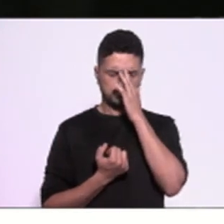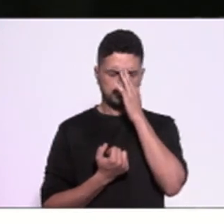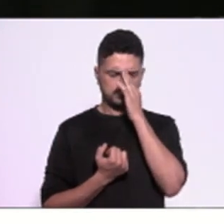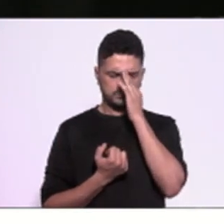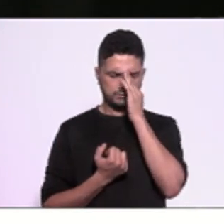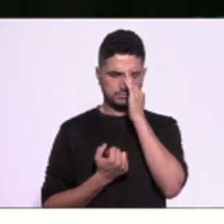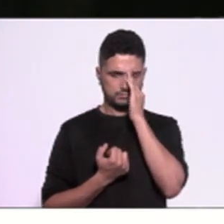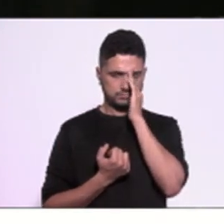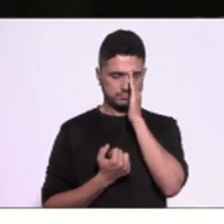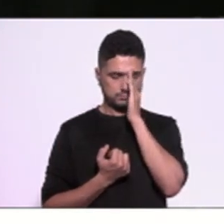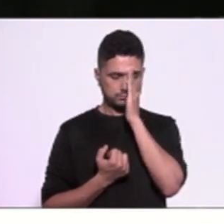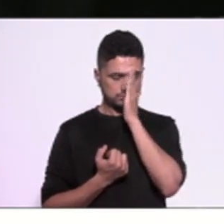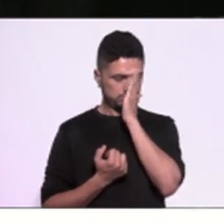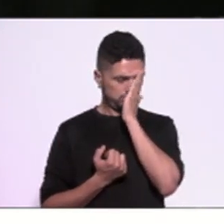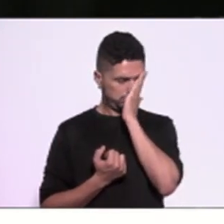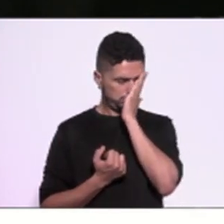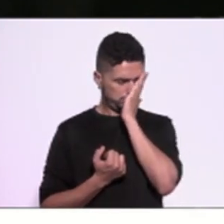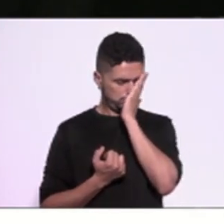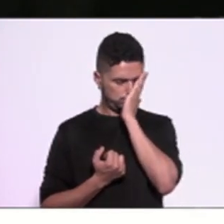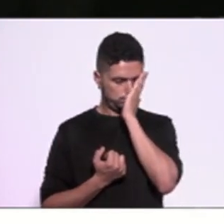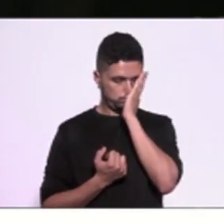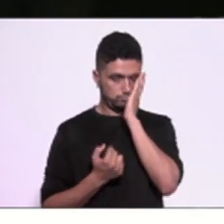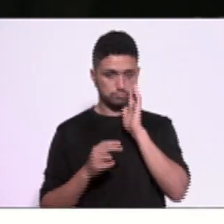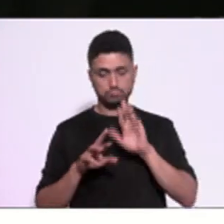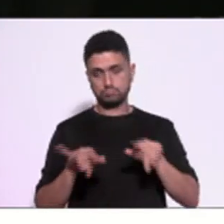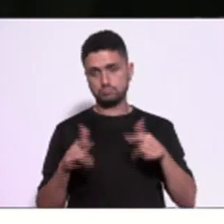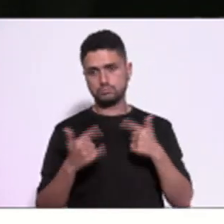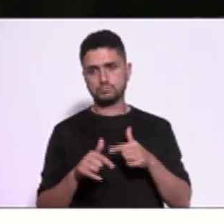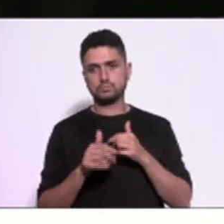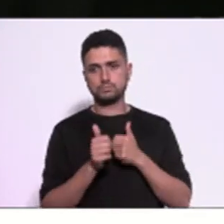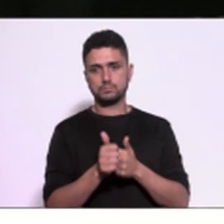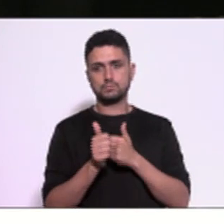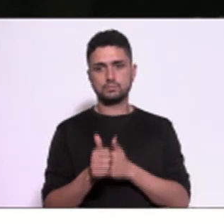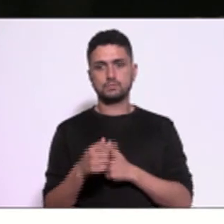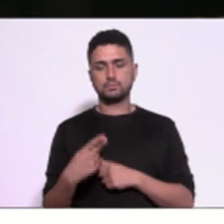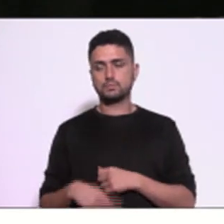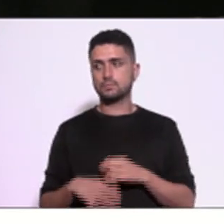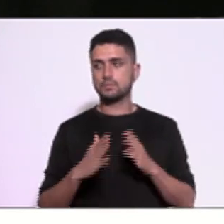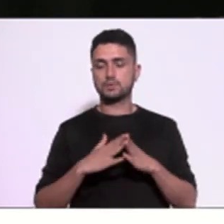civil. Não há essa ritualística na Igreja Positivista do Brasil.